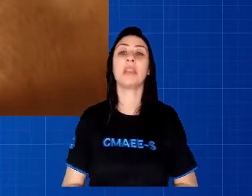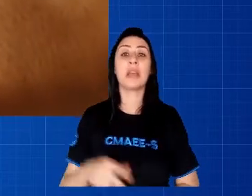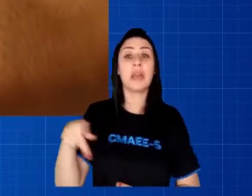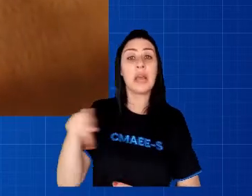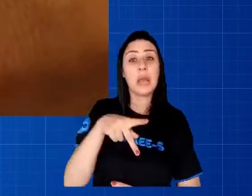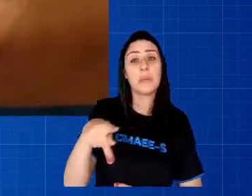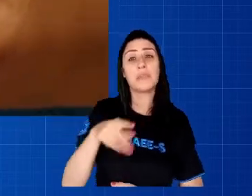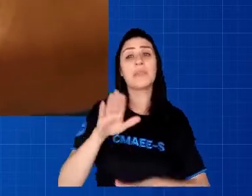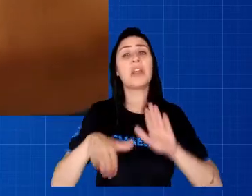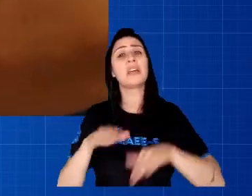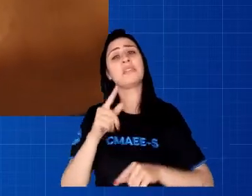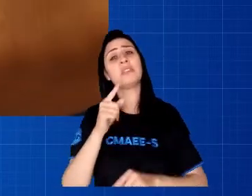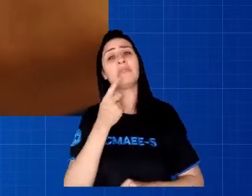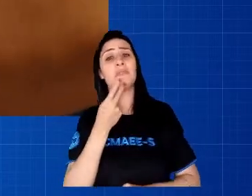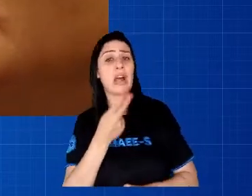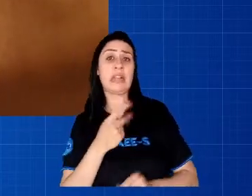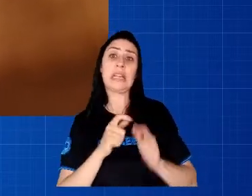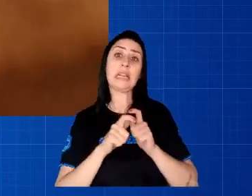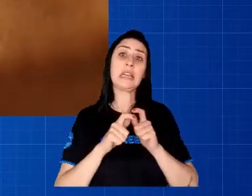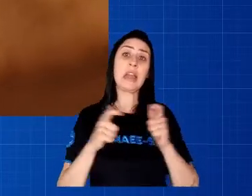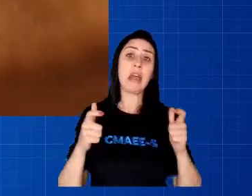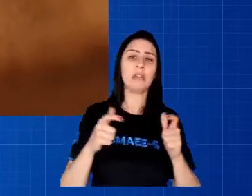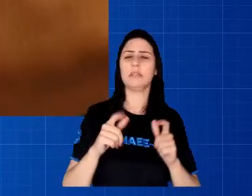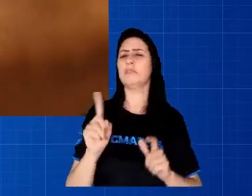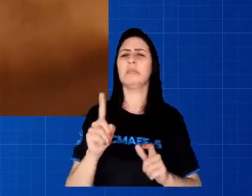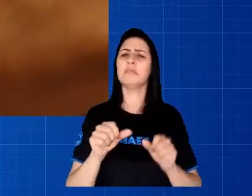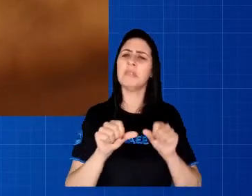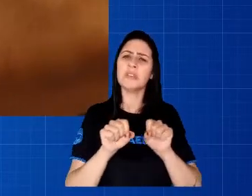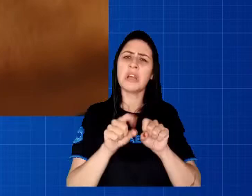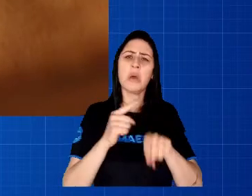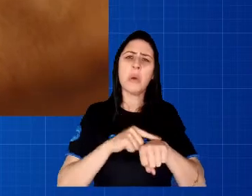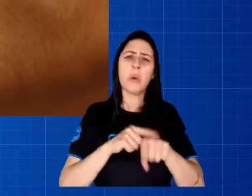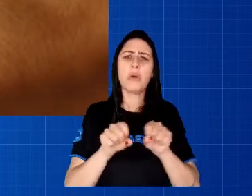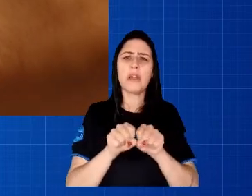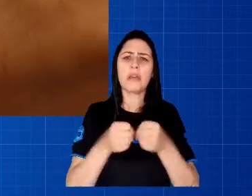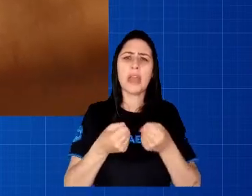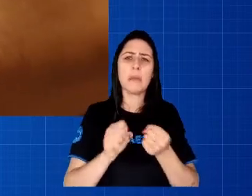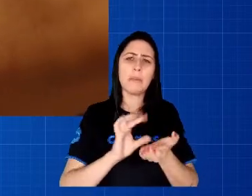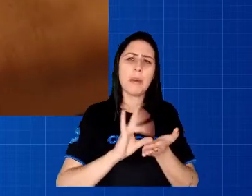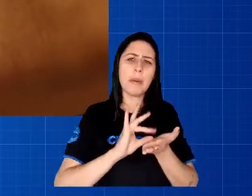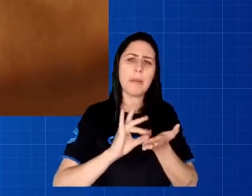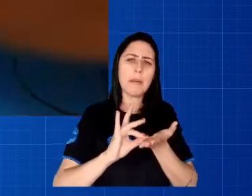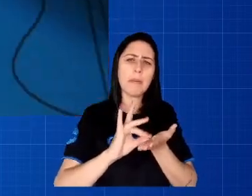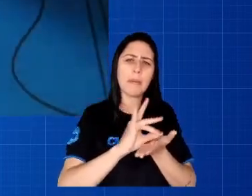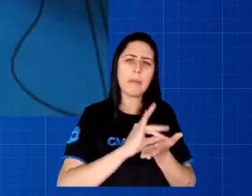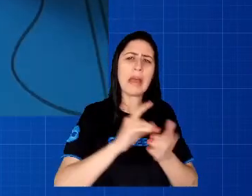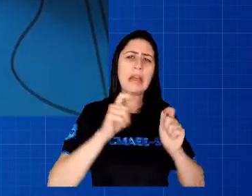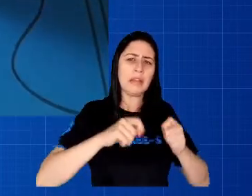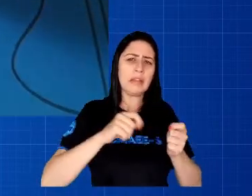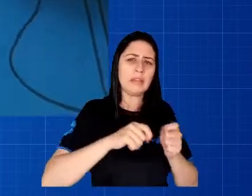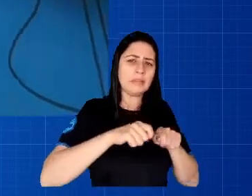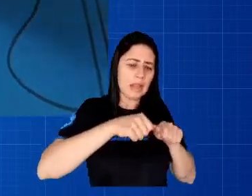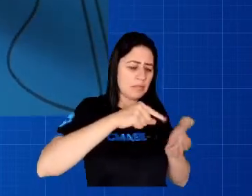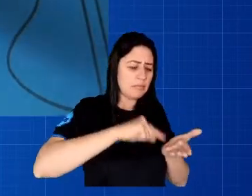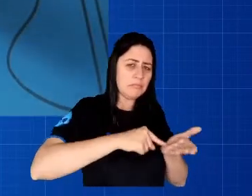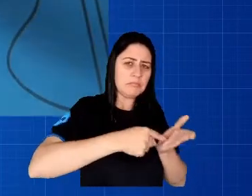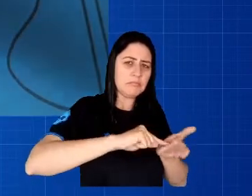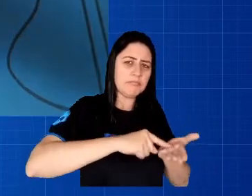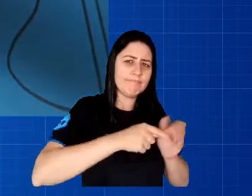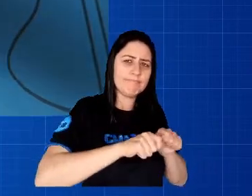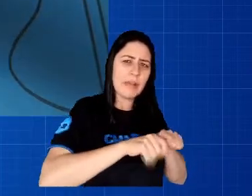tamanho está muito grande, não tem problema. Lembra que você vai quebrar e vai conseguir espalhar com a ponta do